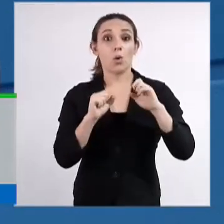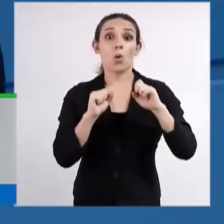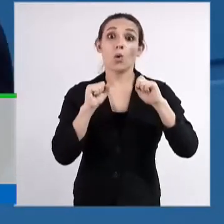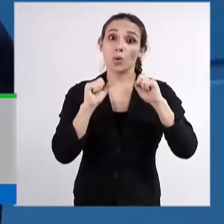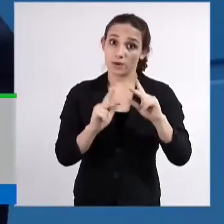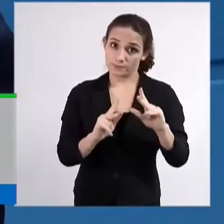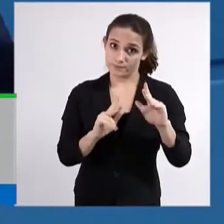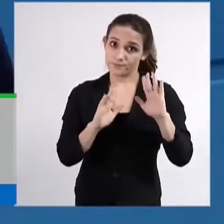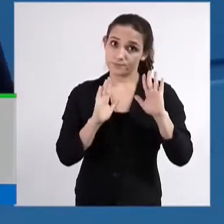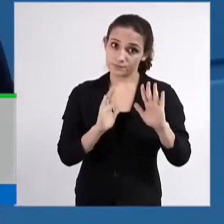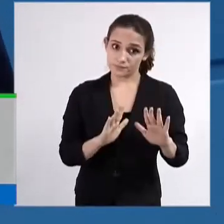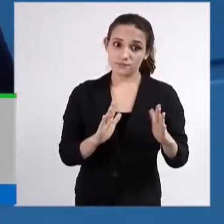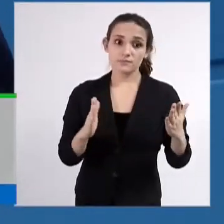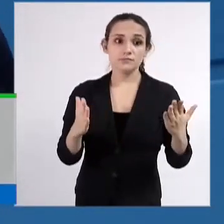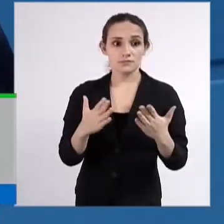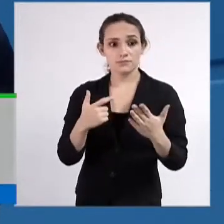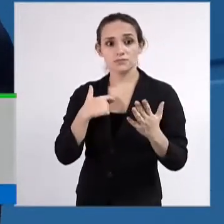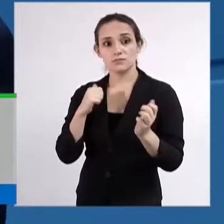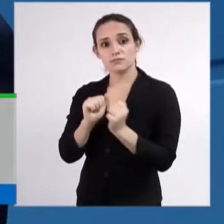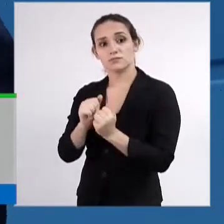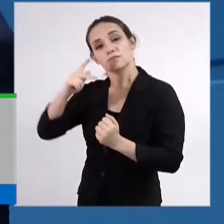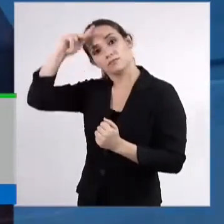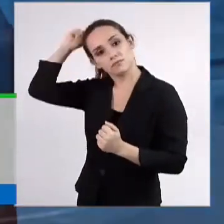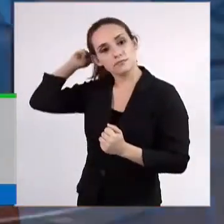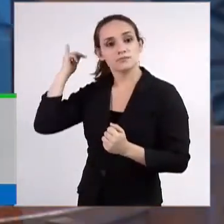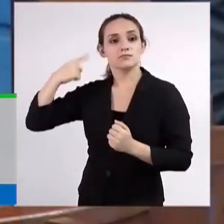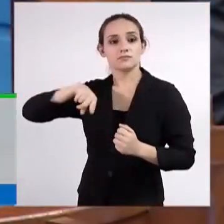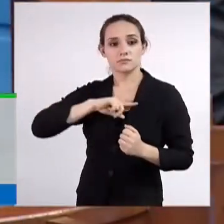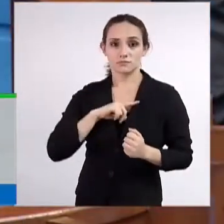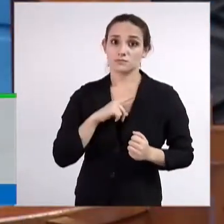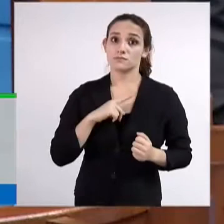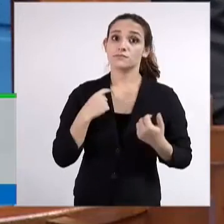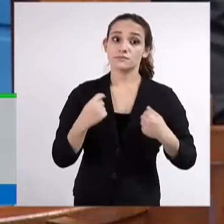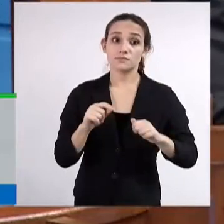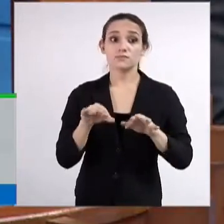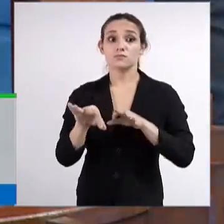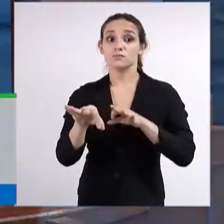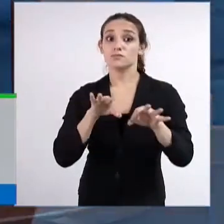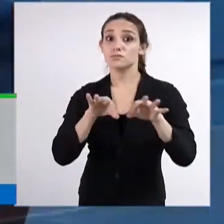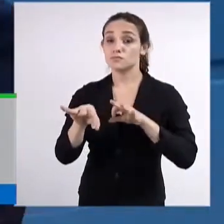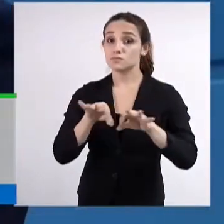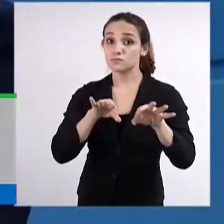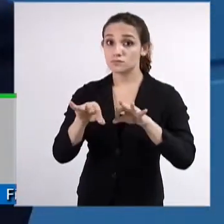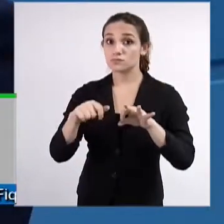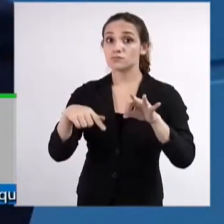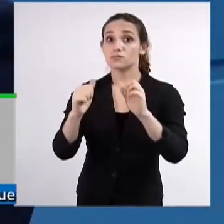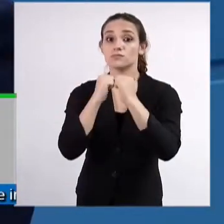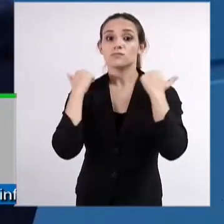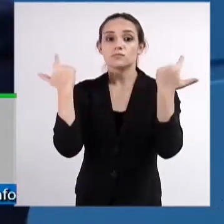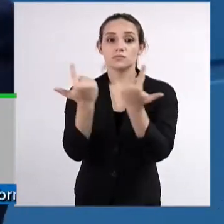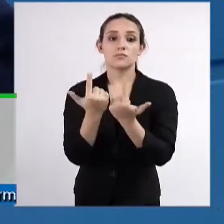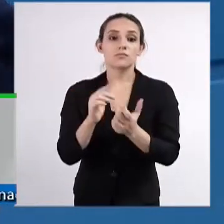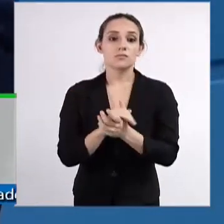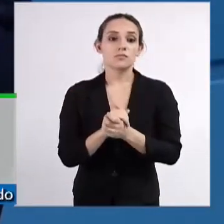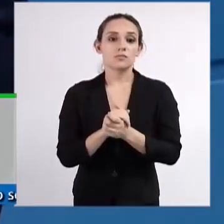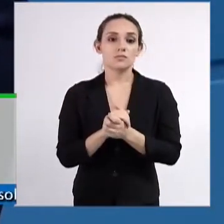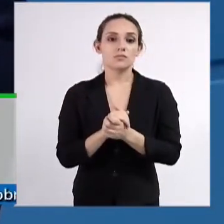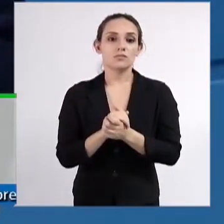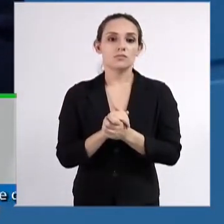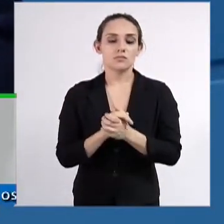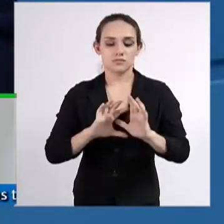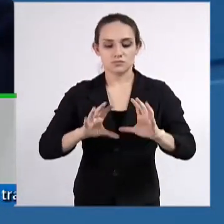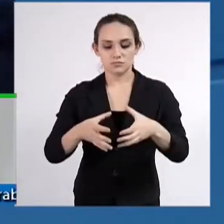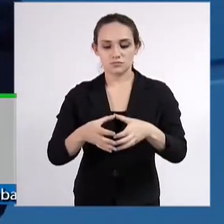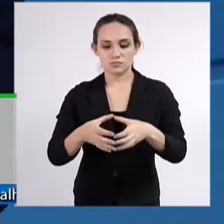deputado Marçal, aqui com o nosso presidente Paulo Correia, nós precisamos de estruturar na Assembleia Legislativa